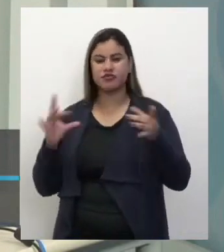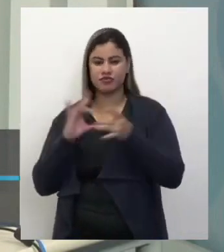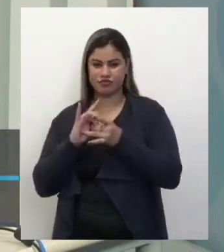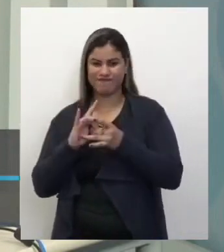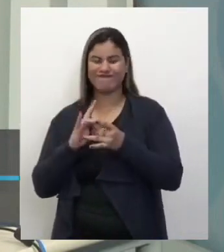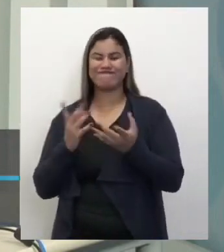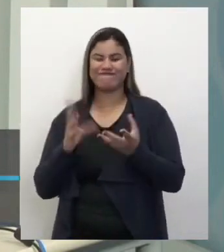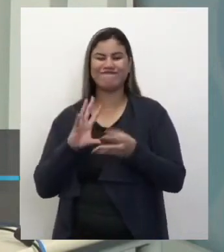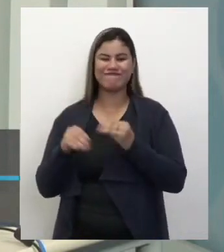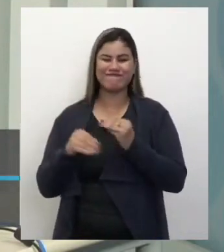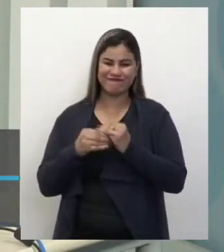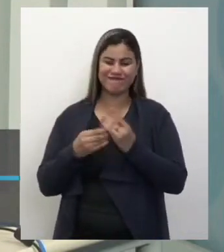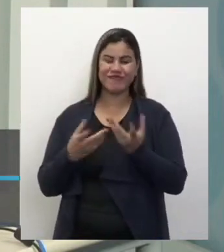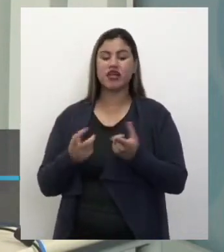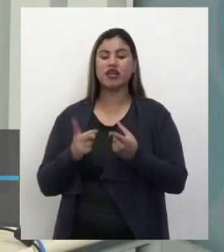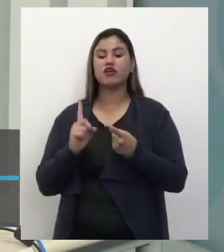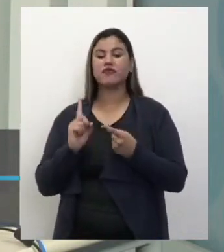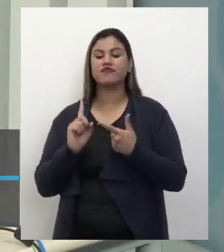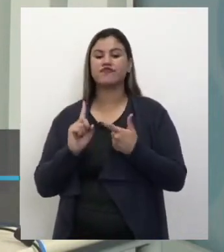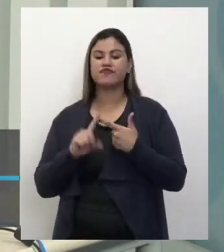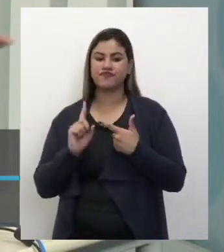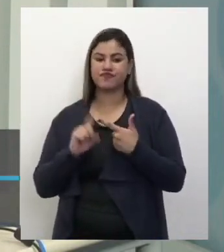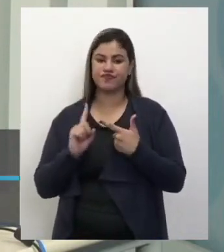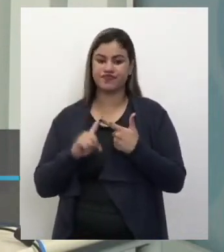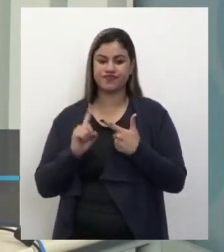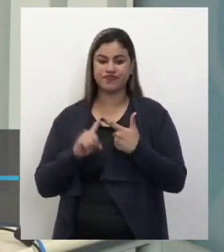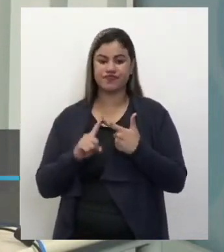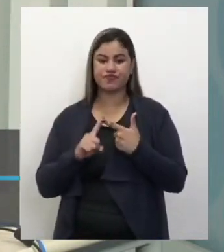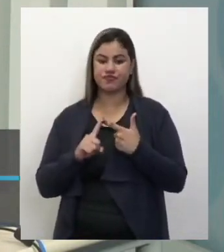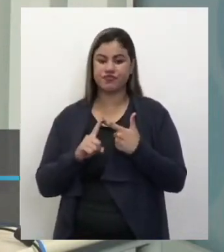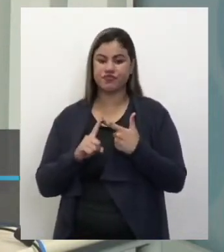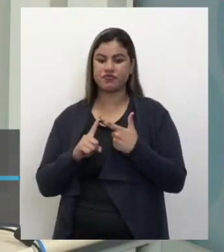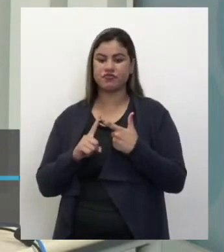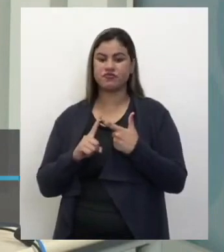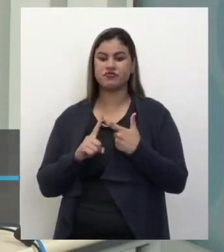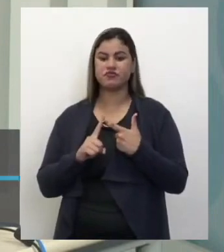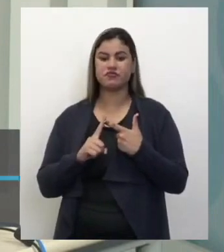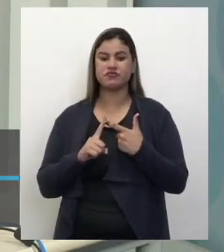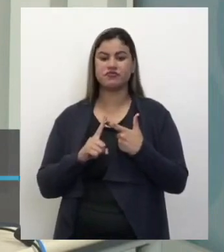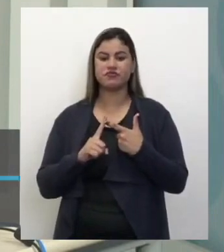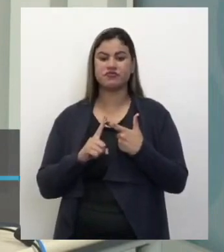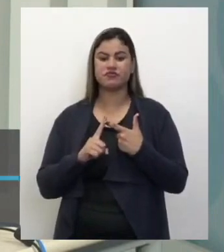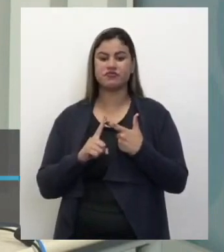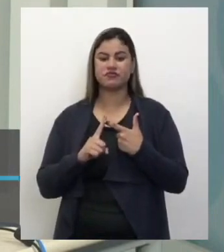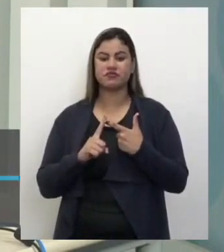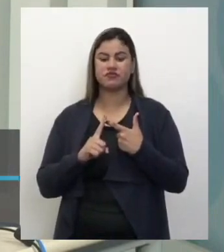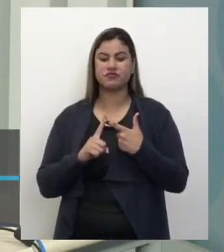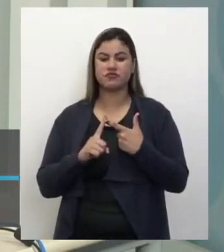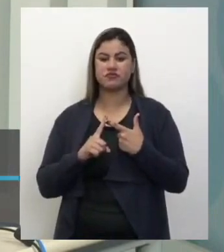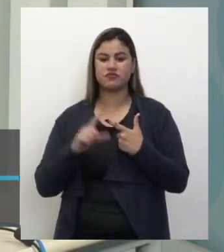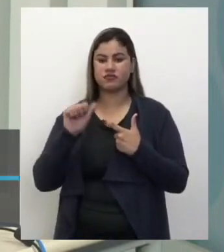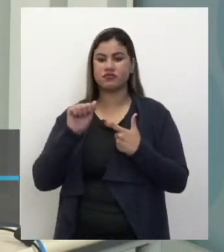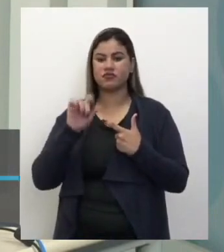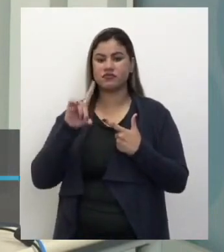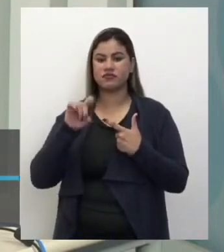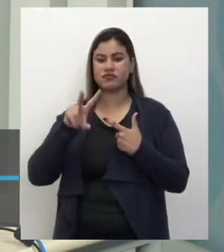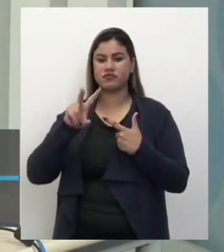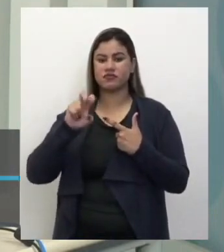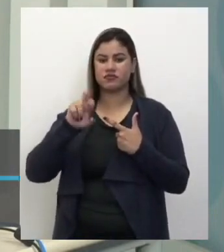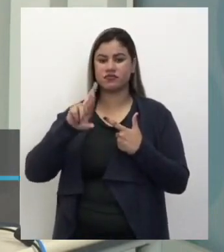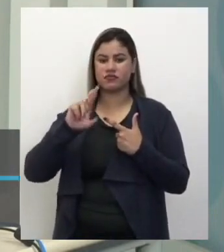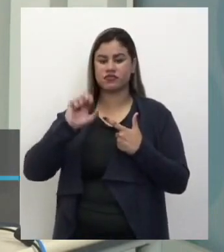de acrescentar. Aí depois nós também temos como as coordenadas, só para relembrar aí, as adversativas, que dá a ideia